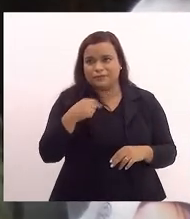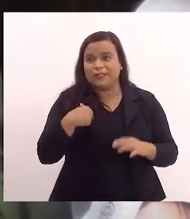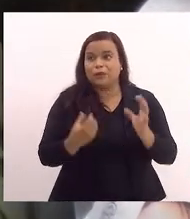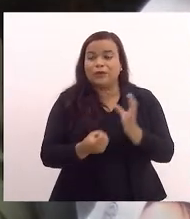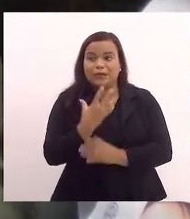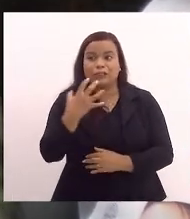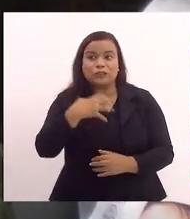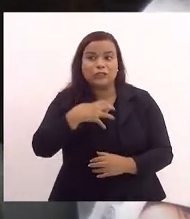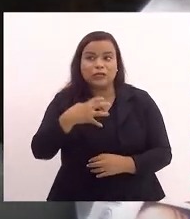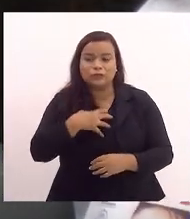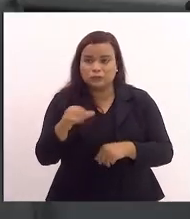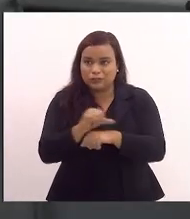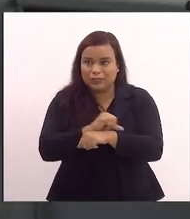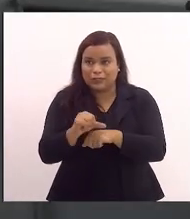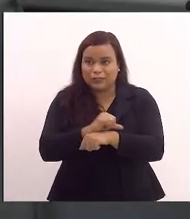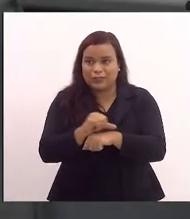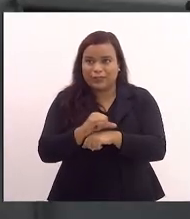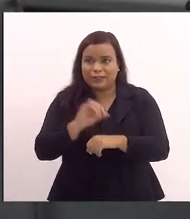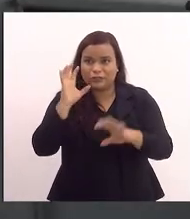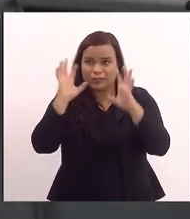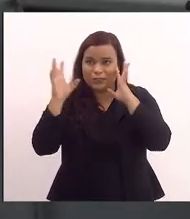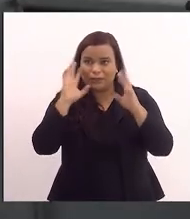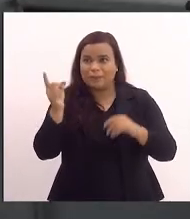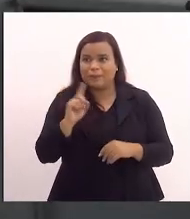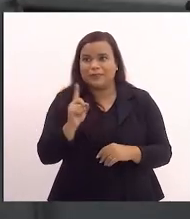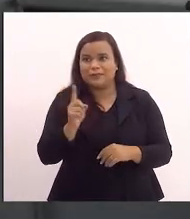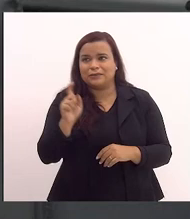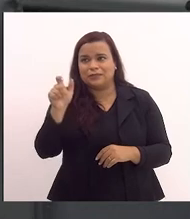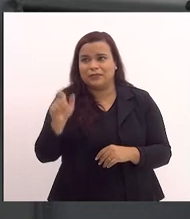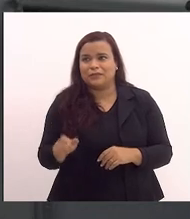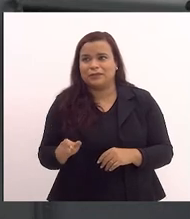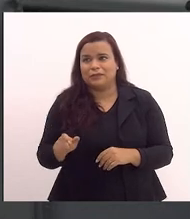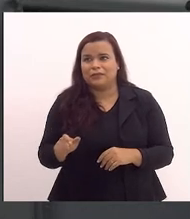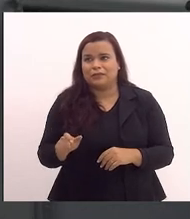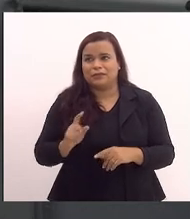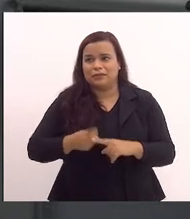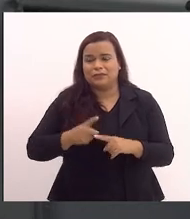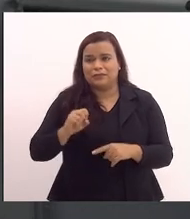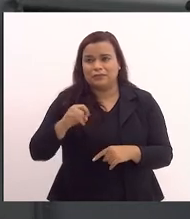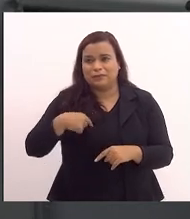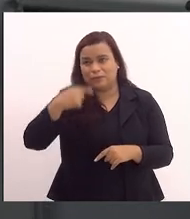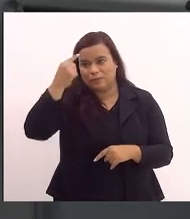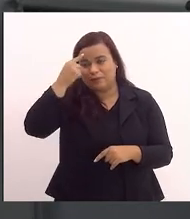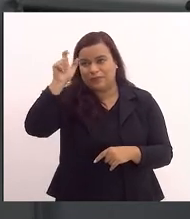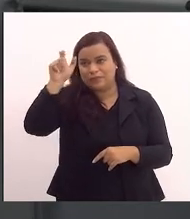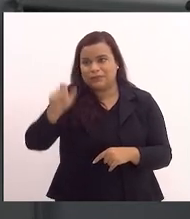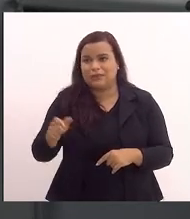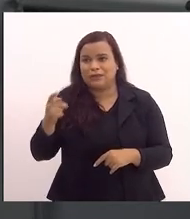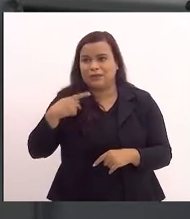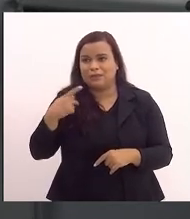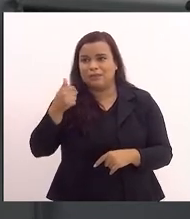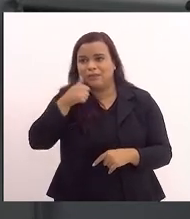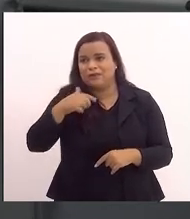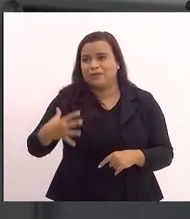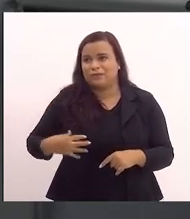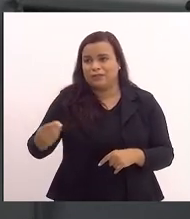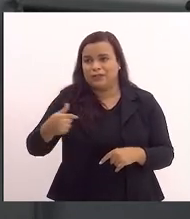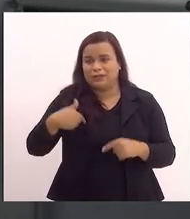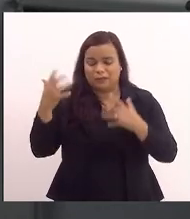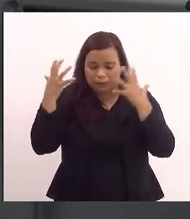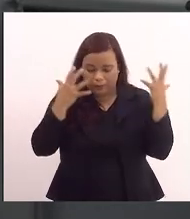método de não pensar nela. Porque se eu pensasse nela, eu ia me abalar